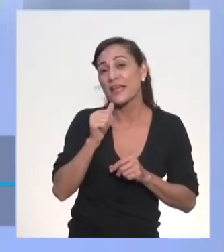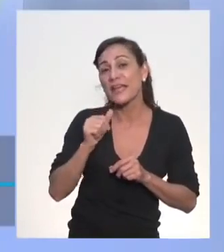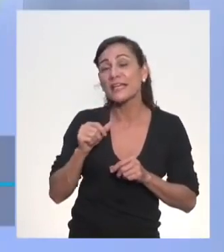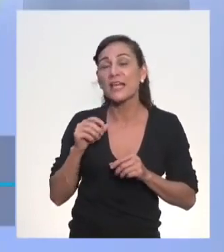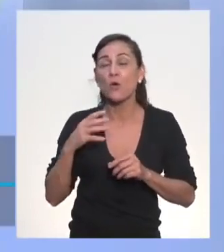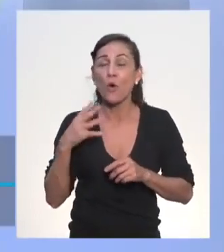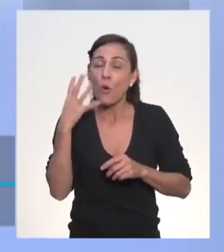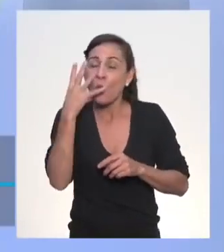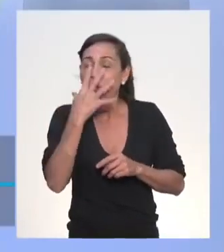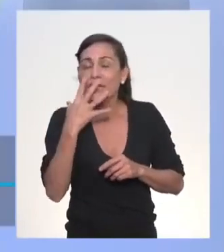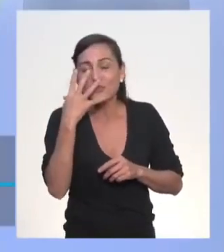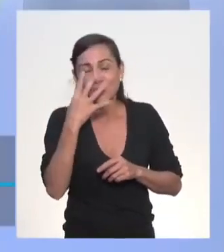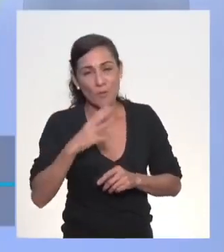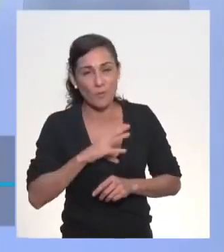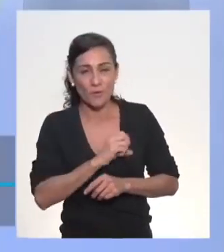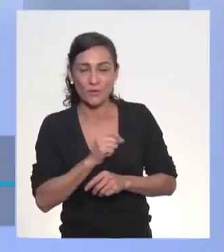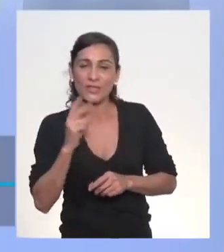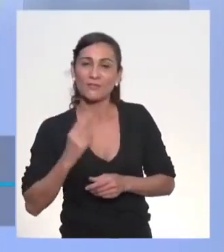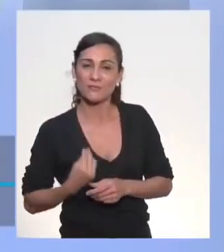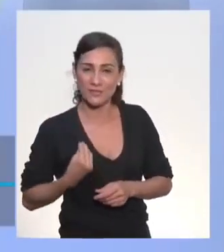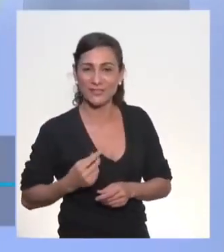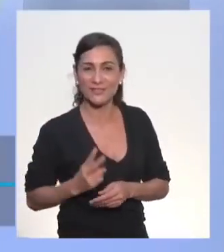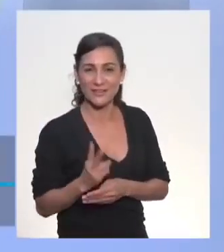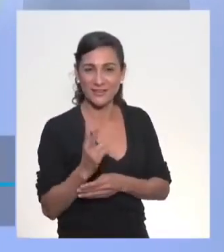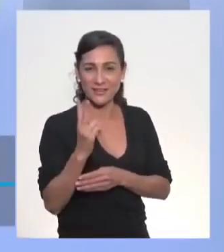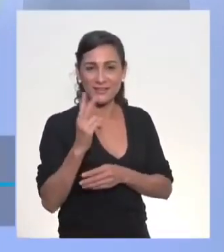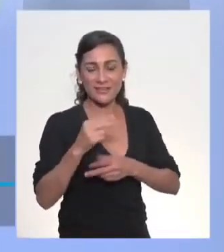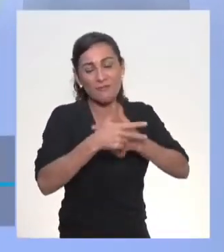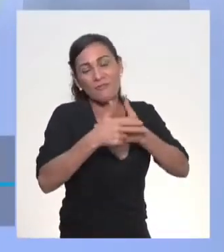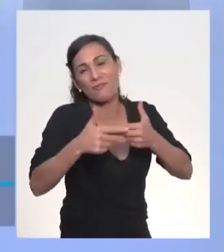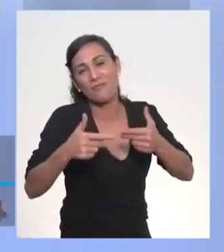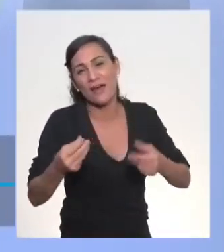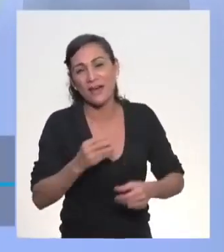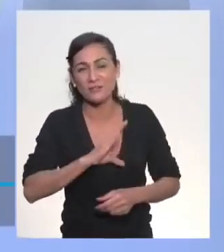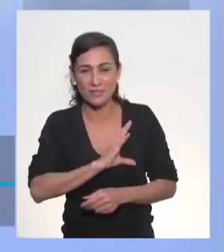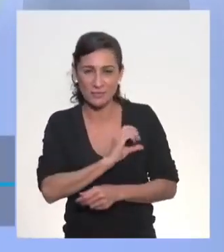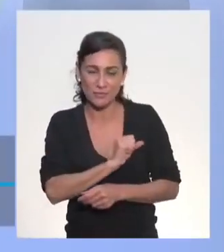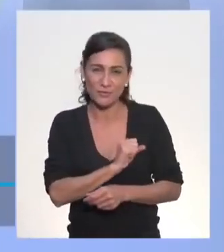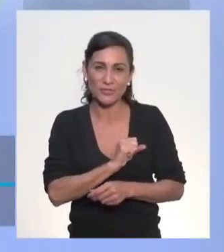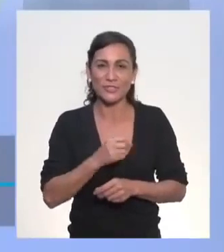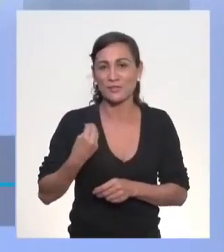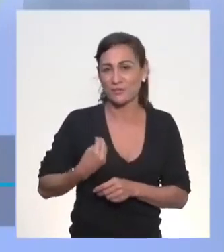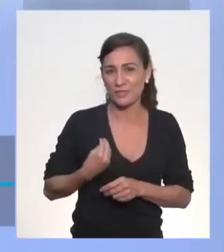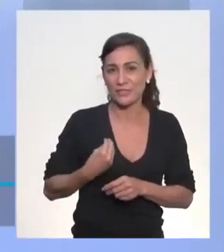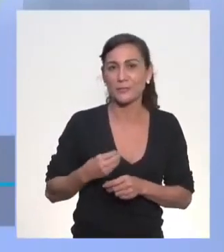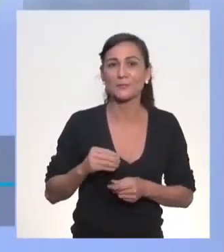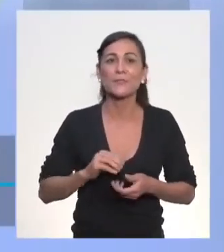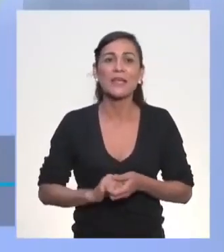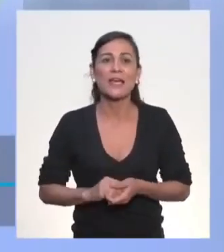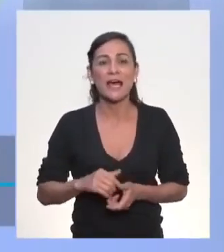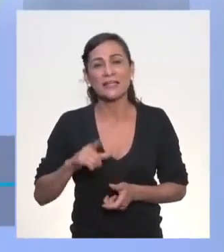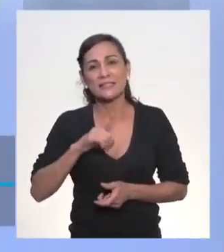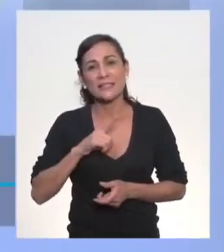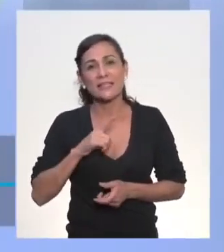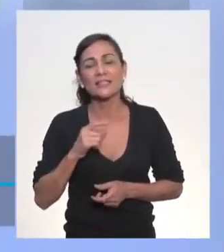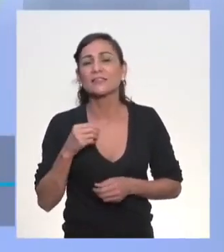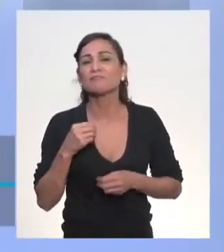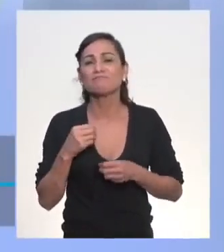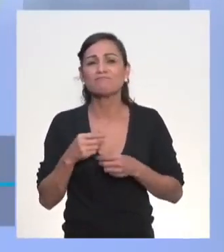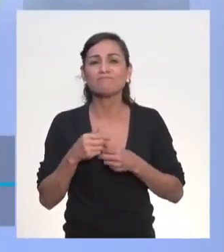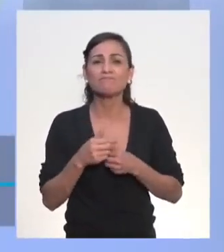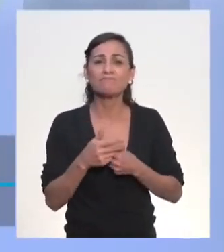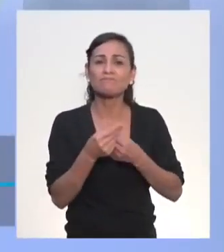vida dele, e vários secundários, os vários amores da vida dele, que são todos secundários, né? E aí tem, sei lá,